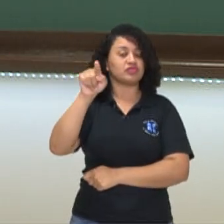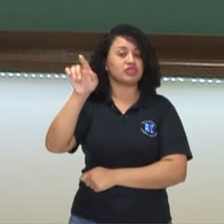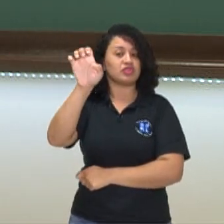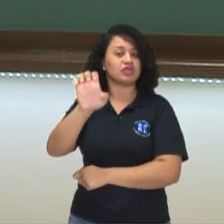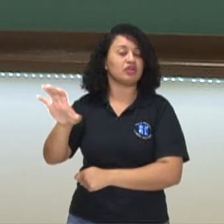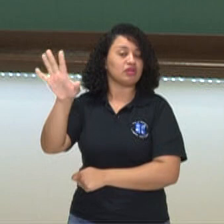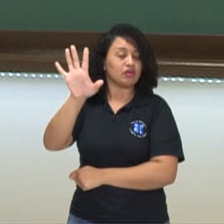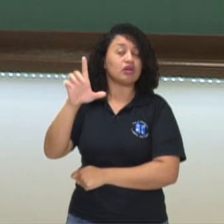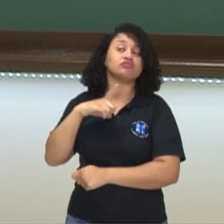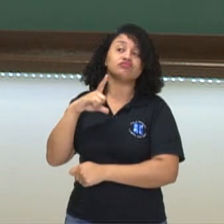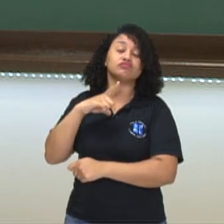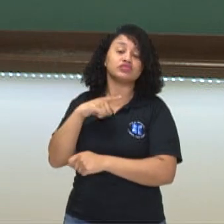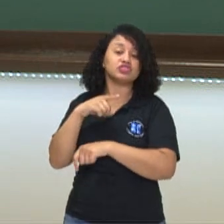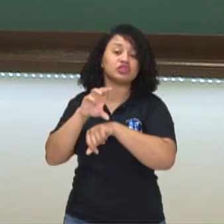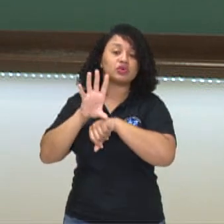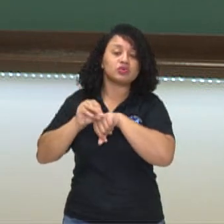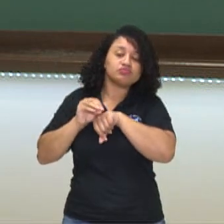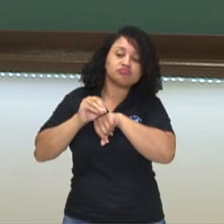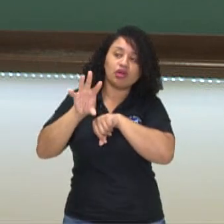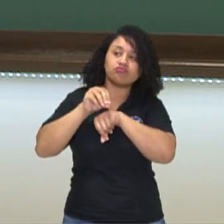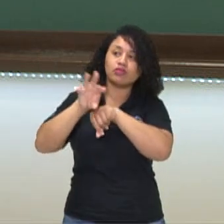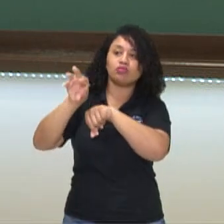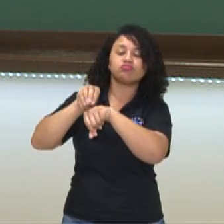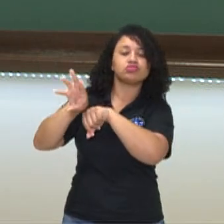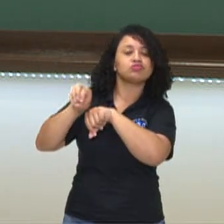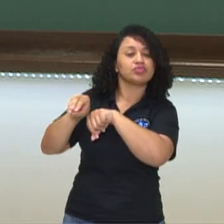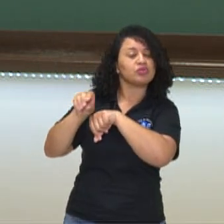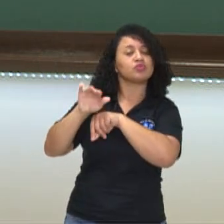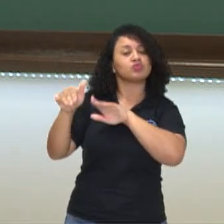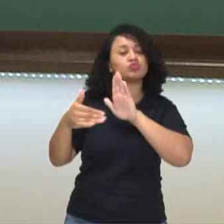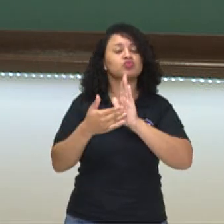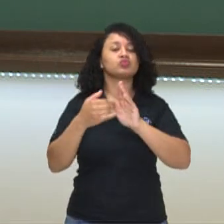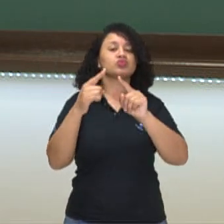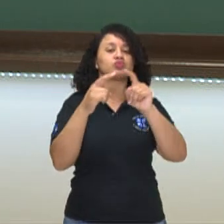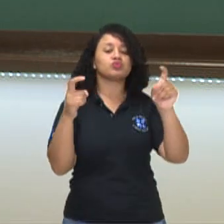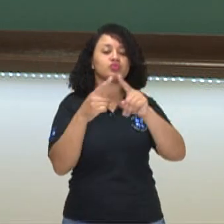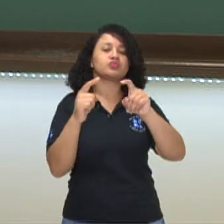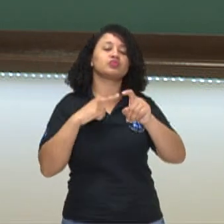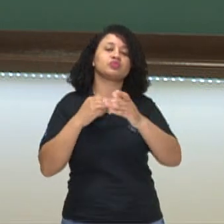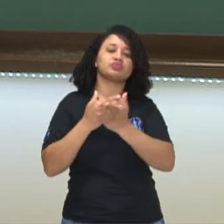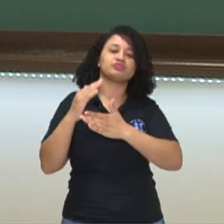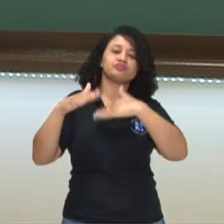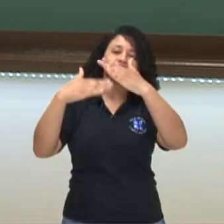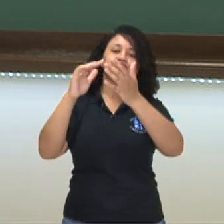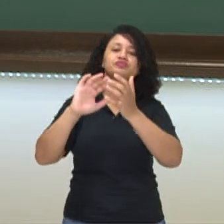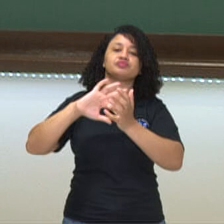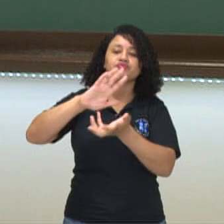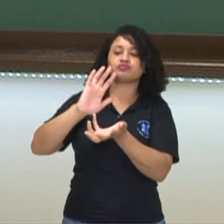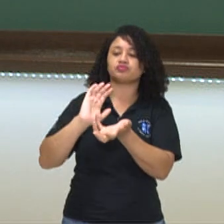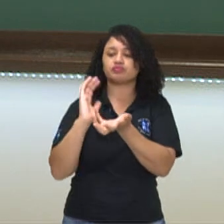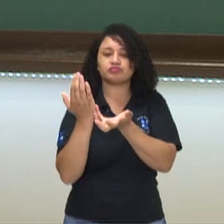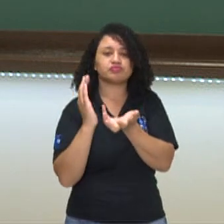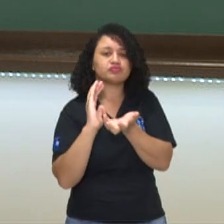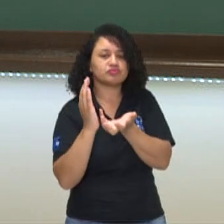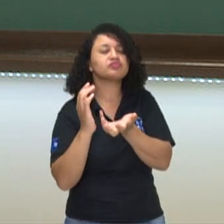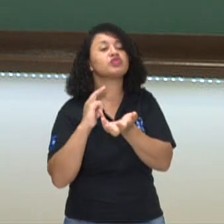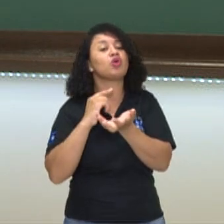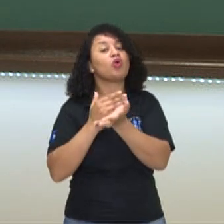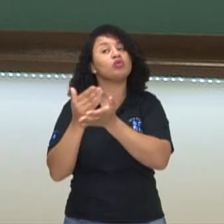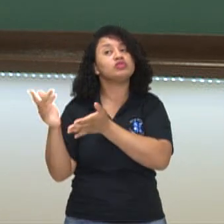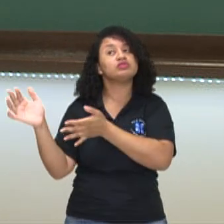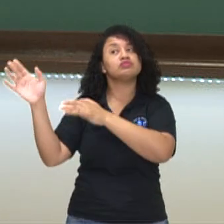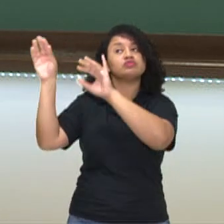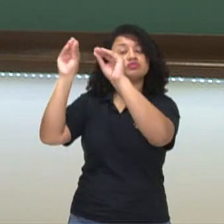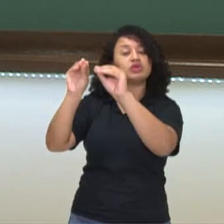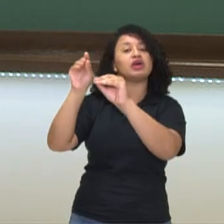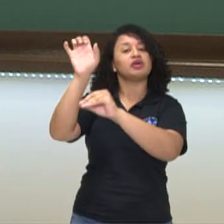esses conhecimentos, né? Esse conhecimento, essa ciência desenvolvida no Oriente, chegava na Europa através